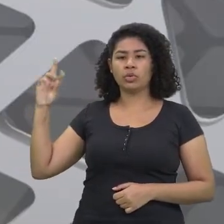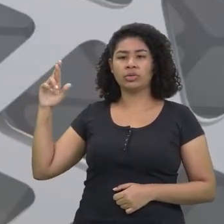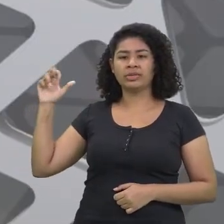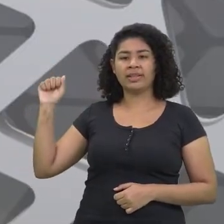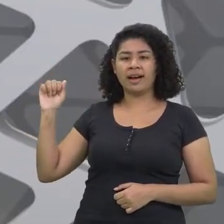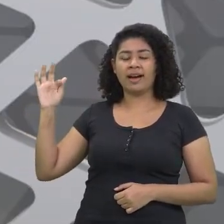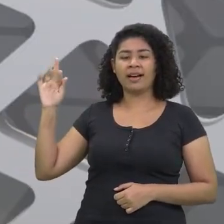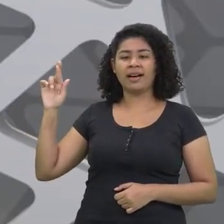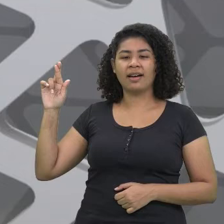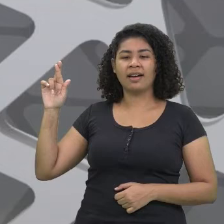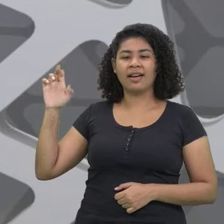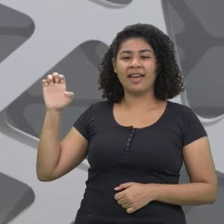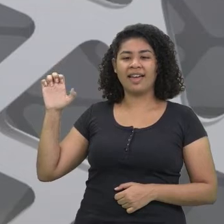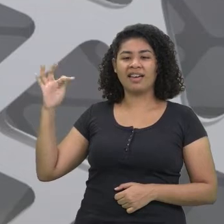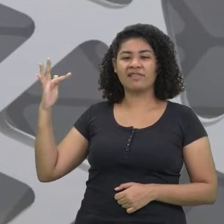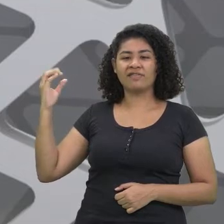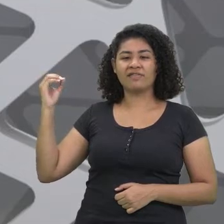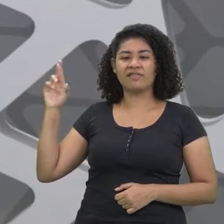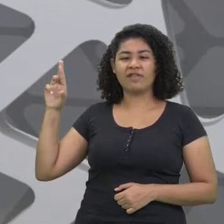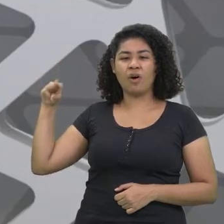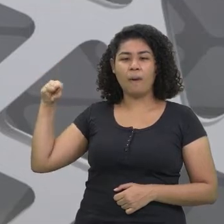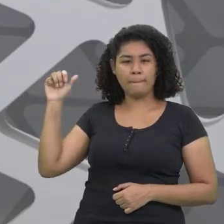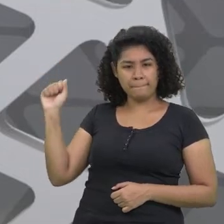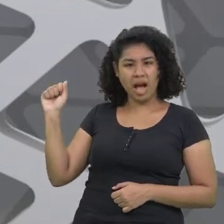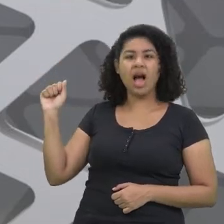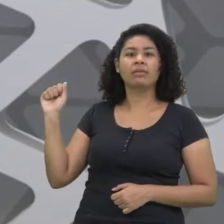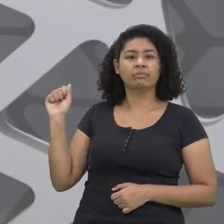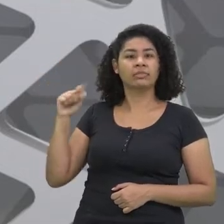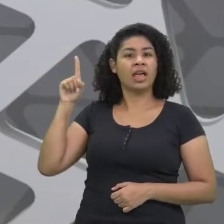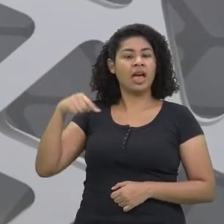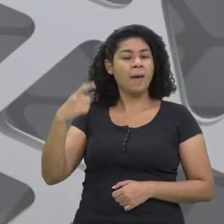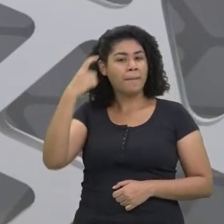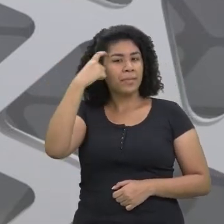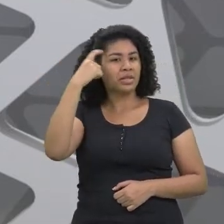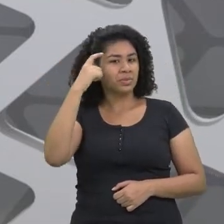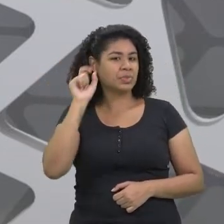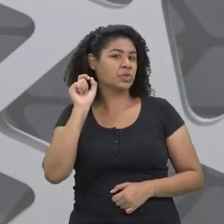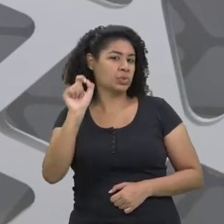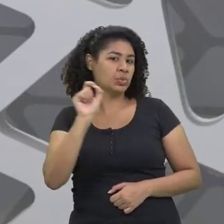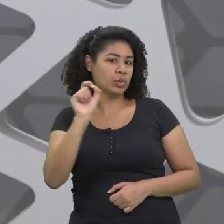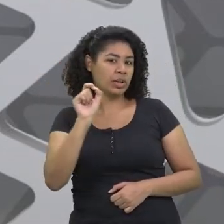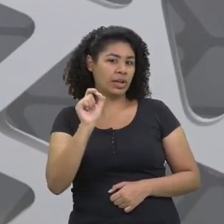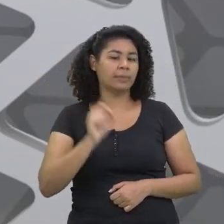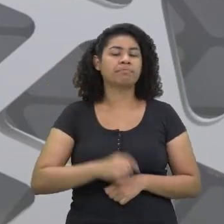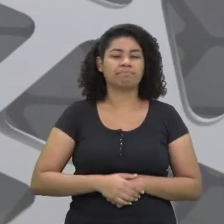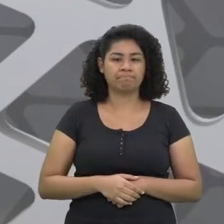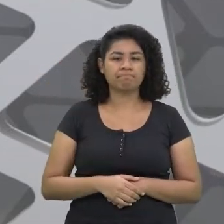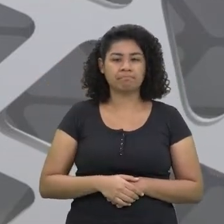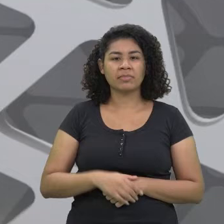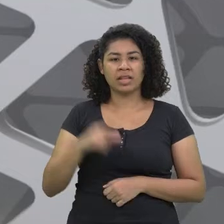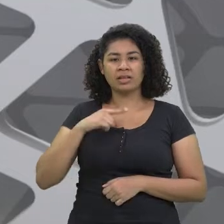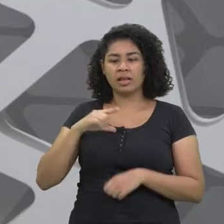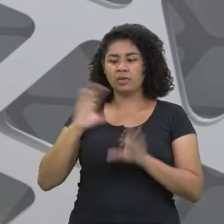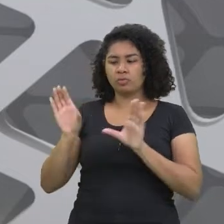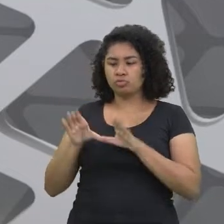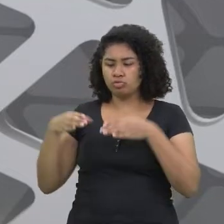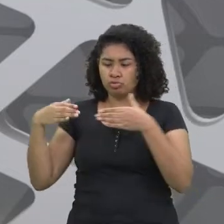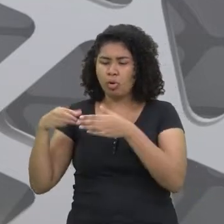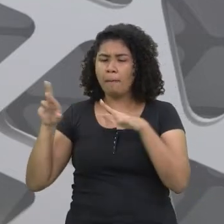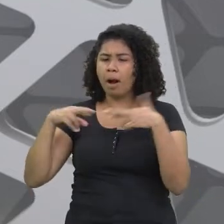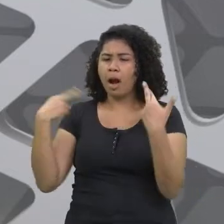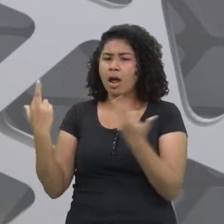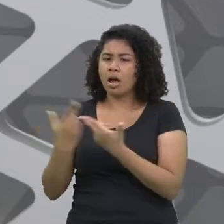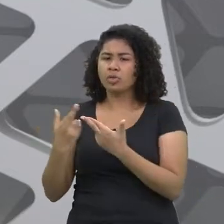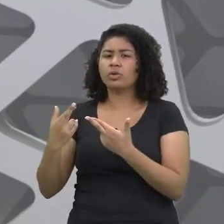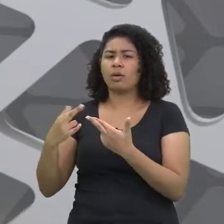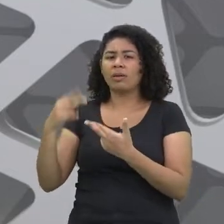Contra-Reforma, que vai ser pensada a partir do chamado Concílio de Trento, tá? Onde nesse concílio as autoridades mais importantes